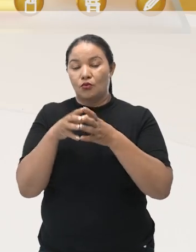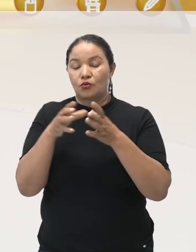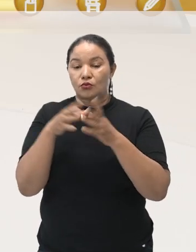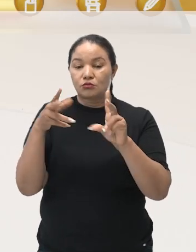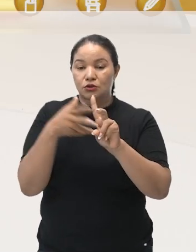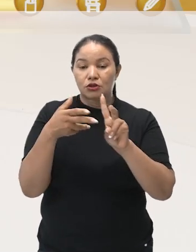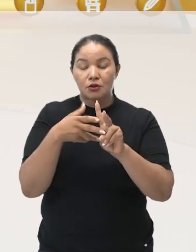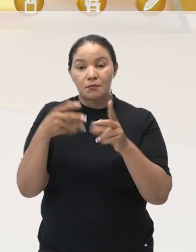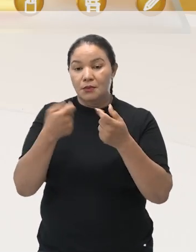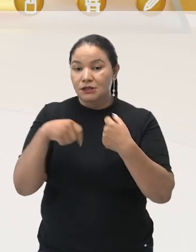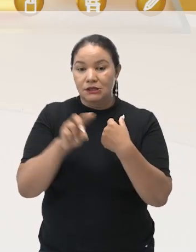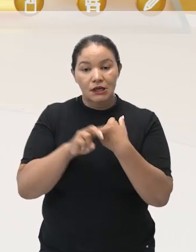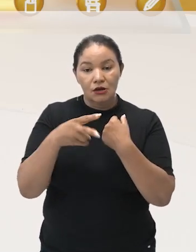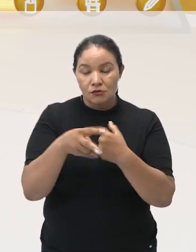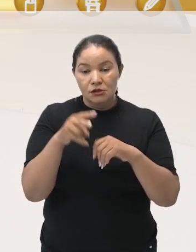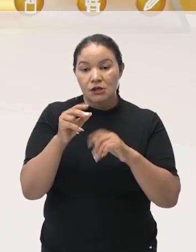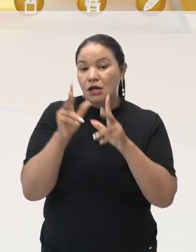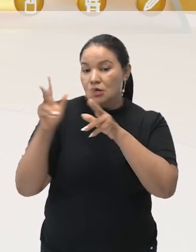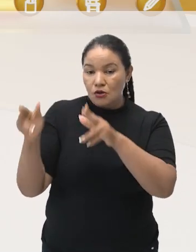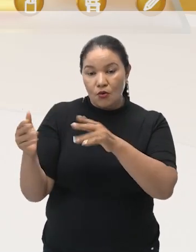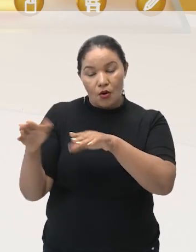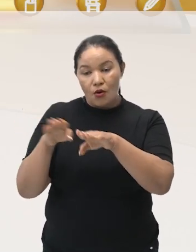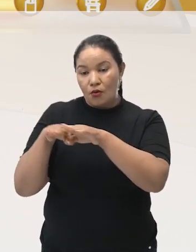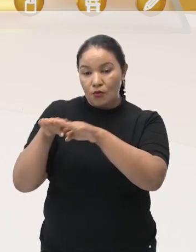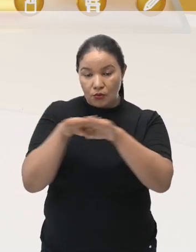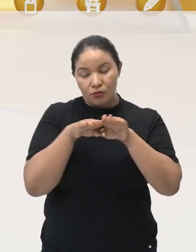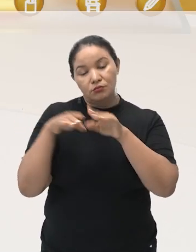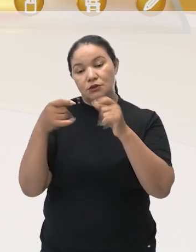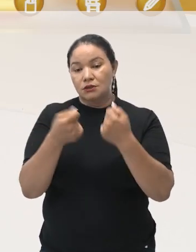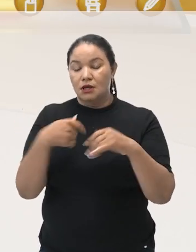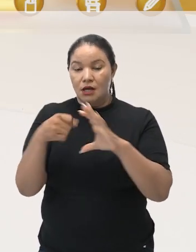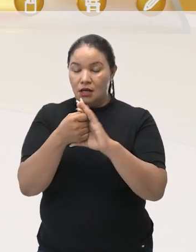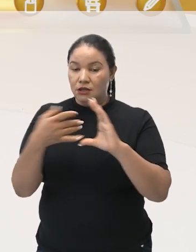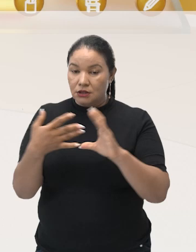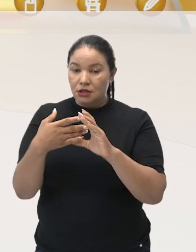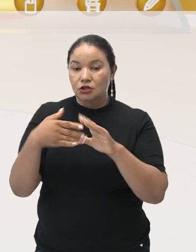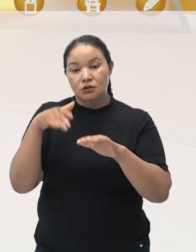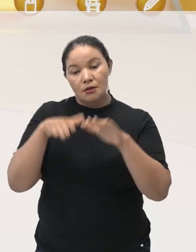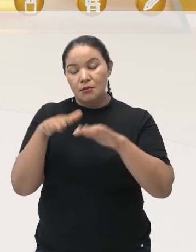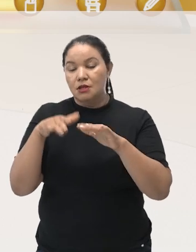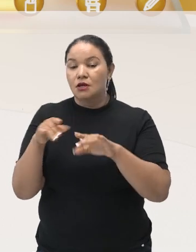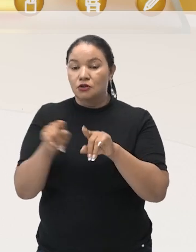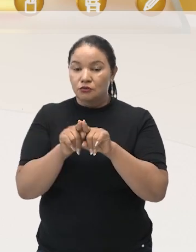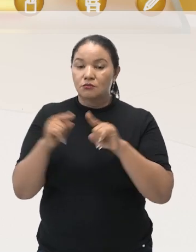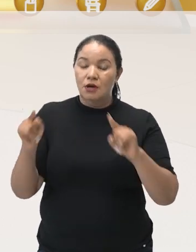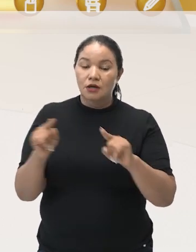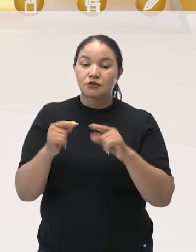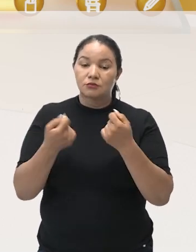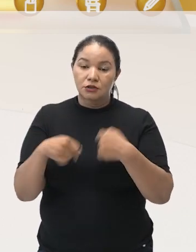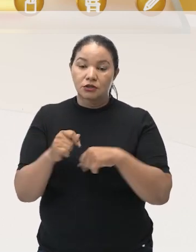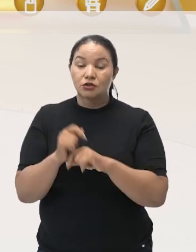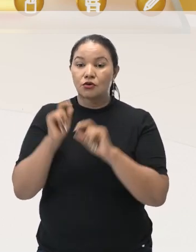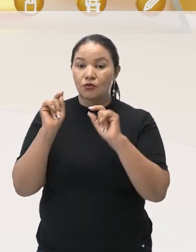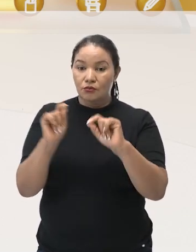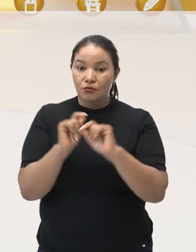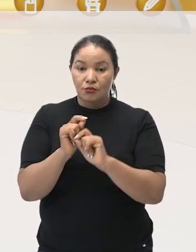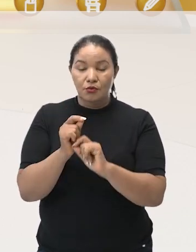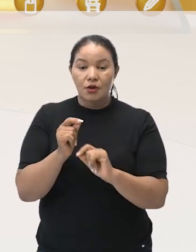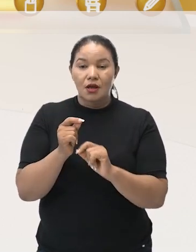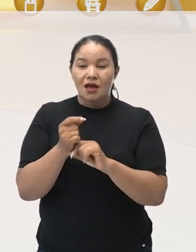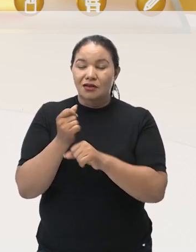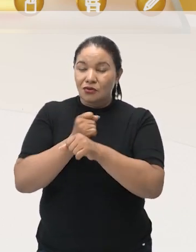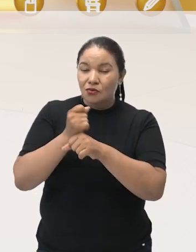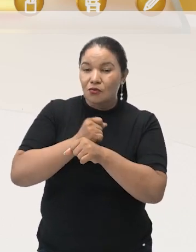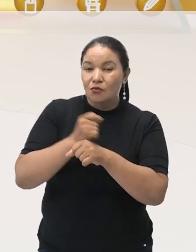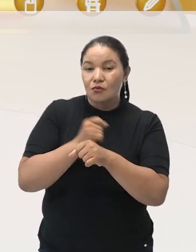igual, né? Não importa as características culturais. É por isso que existe, né, professor Dário, uma busca a cada ano que